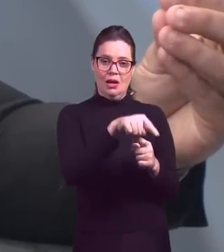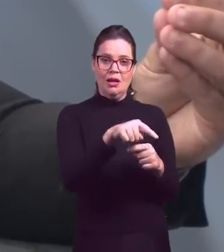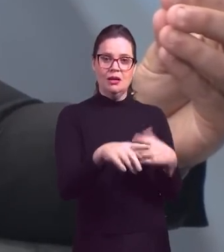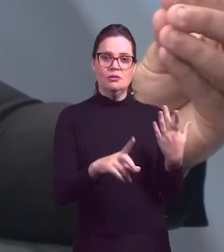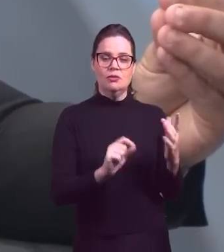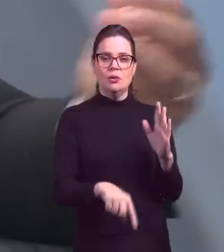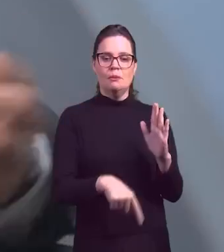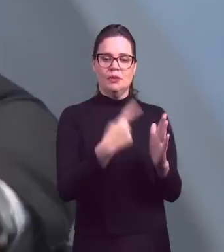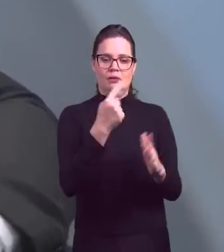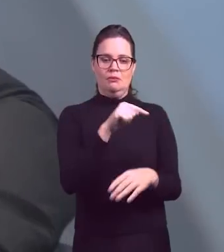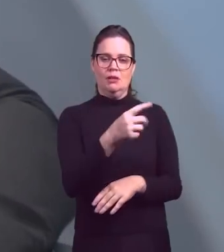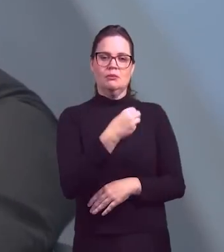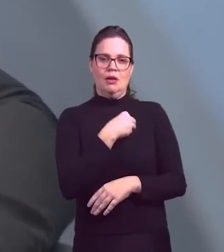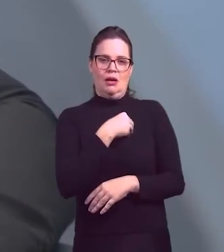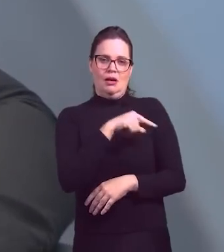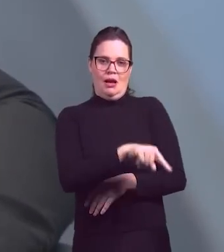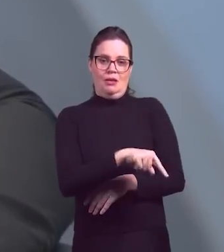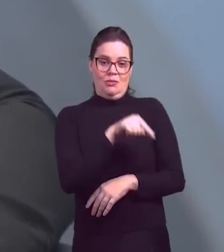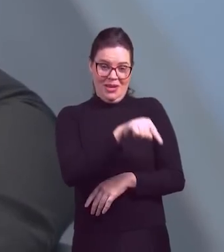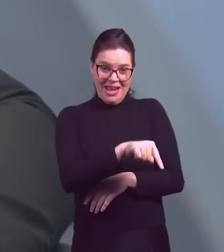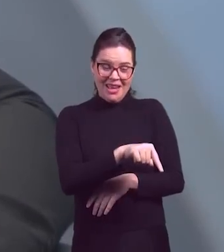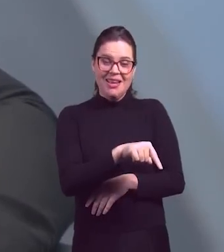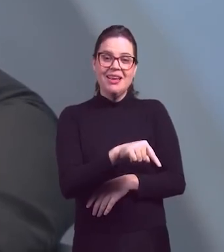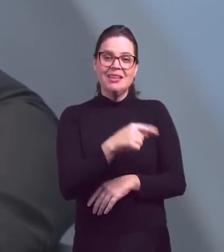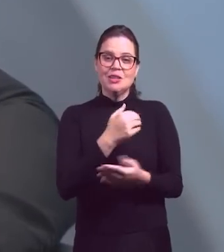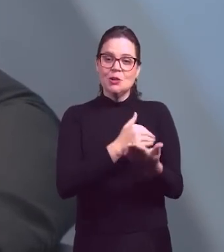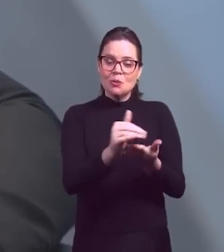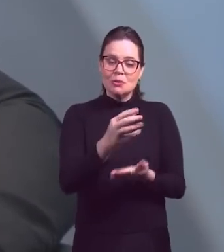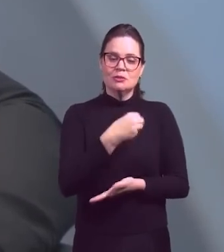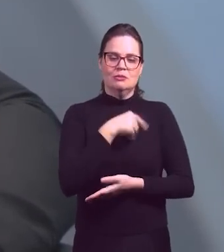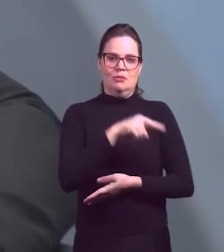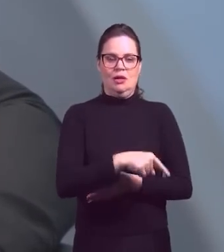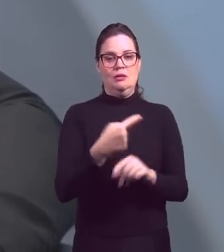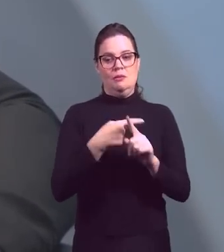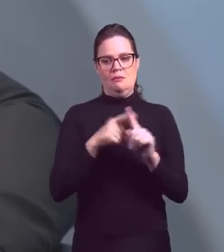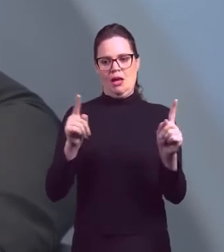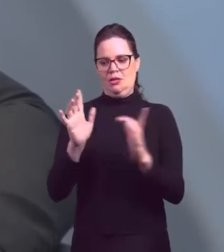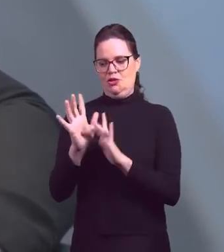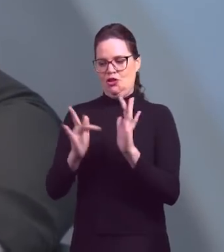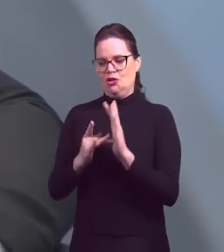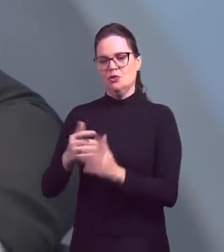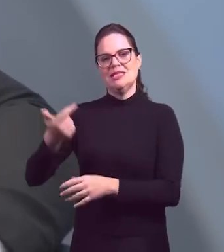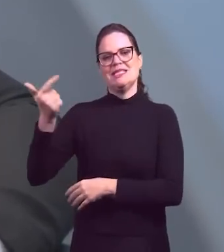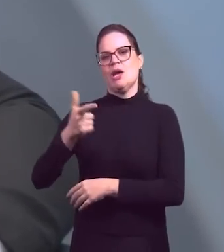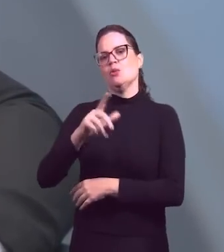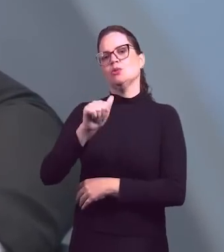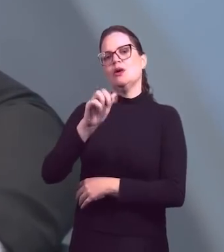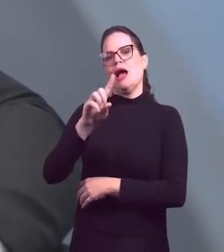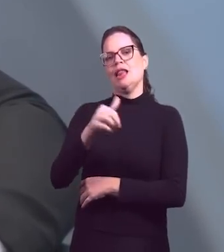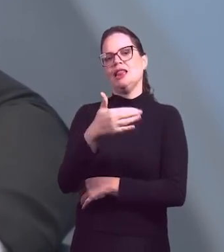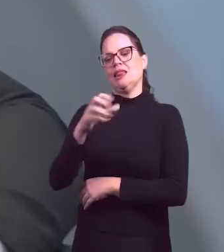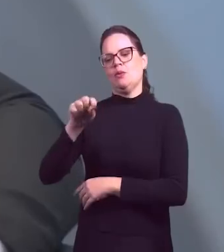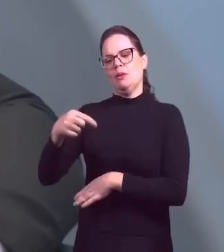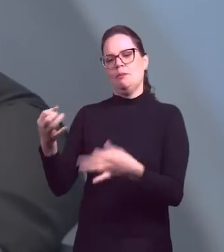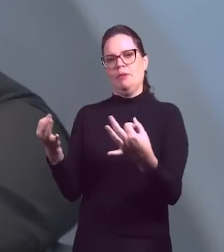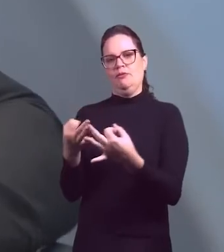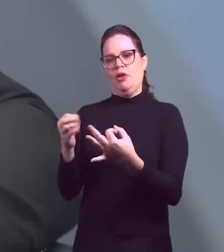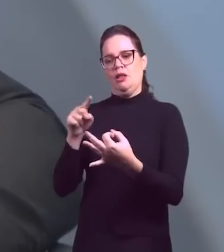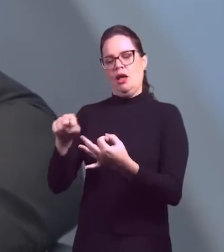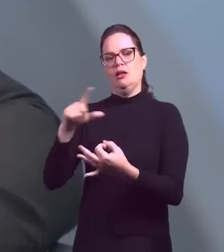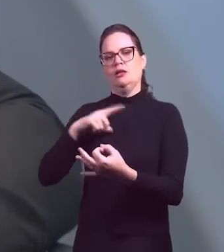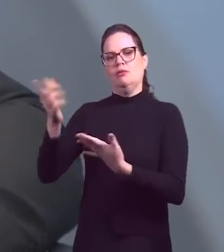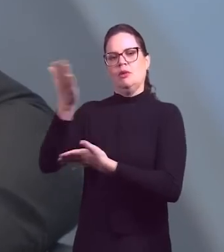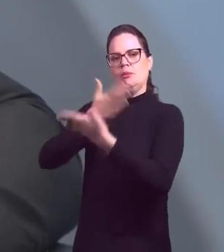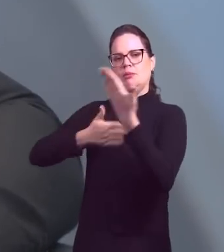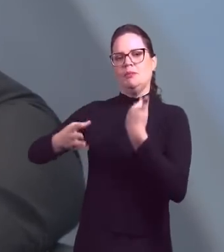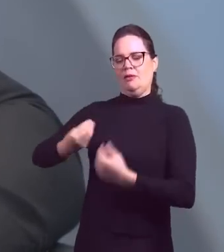erro, a desobediência. Mas Jesus, segundo Adão, o Adão perfeito, por